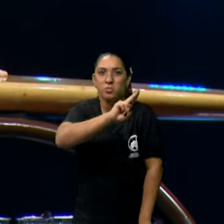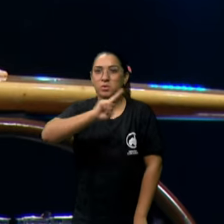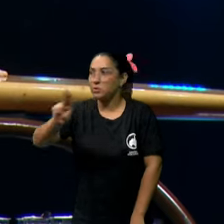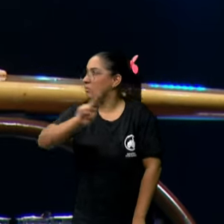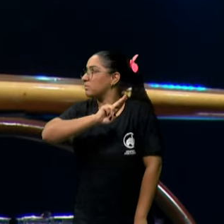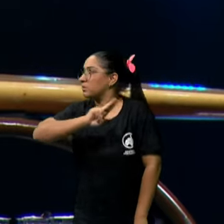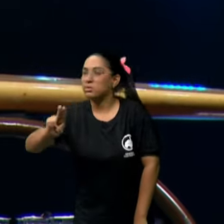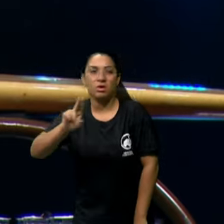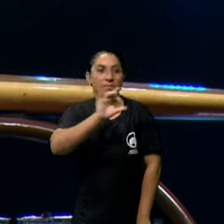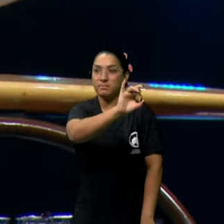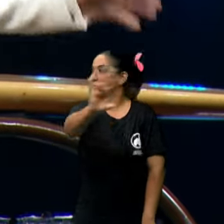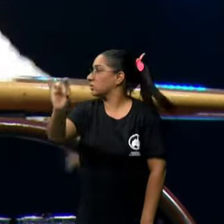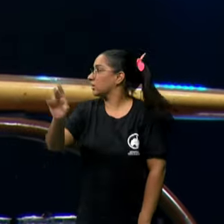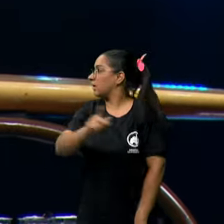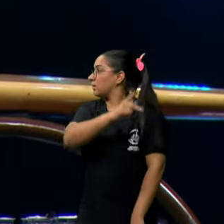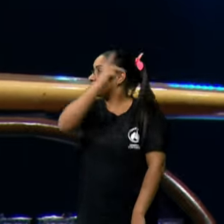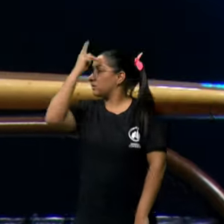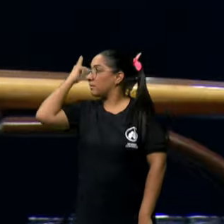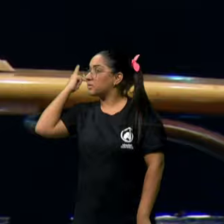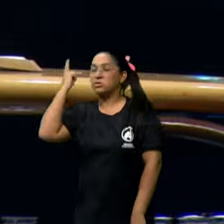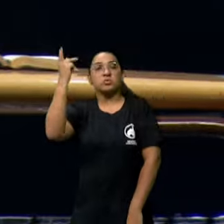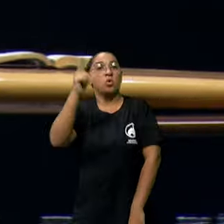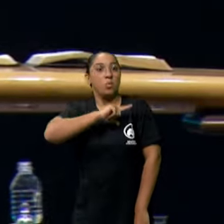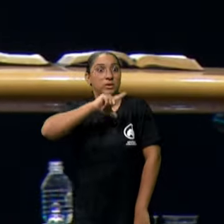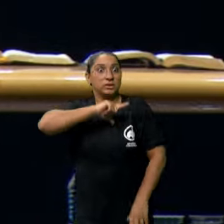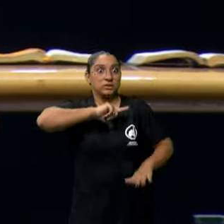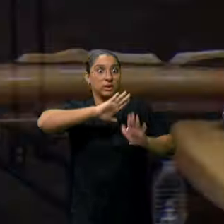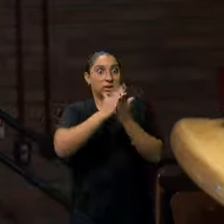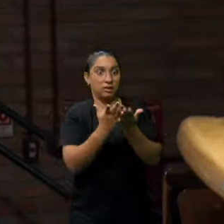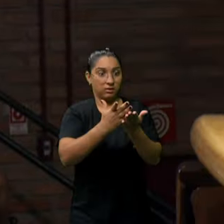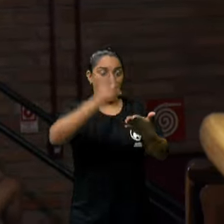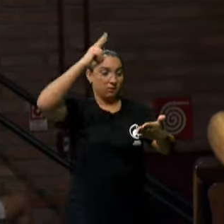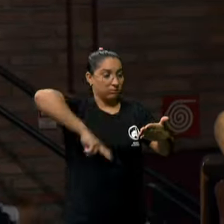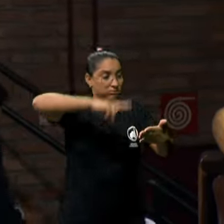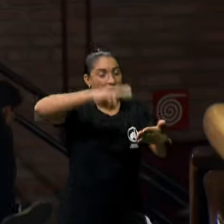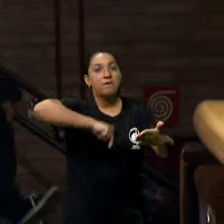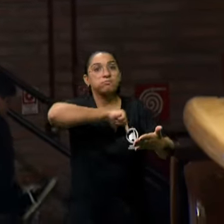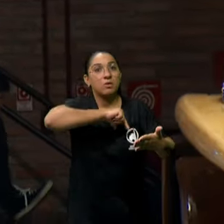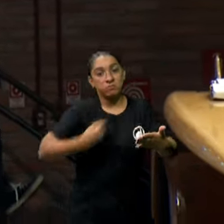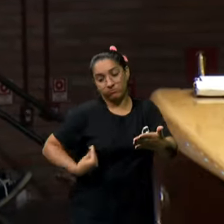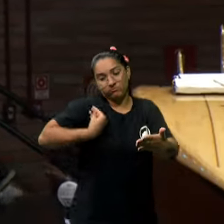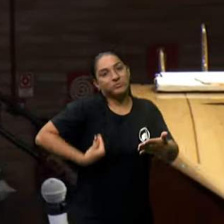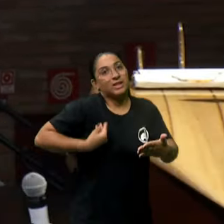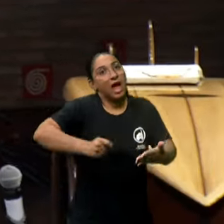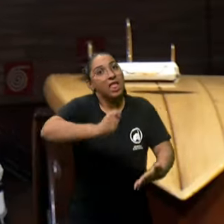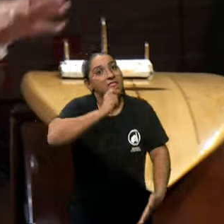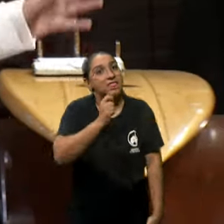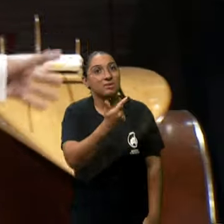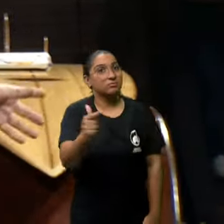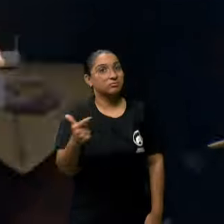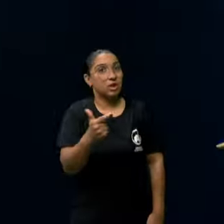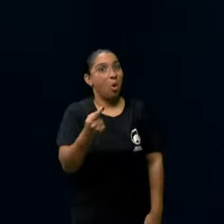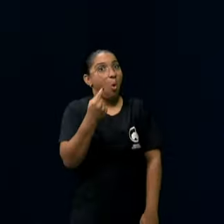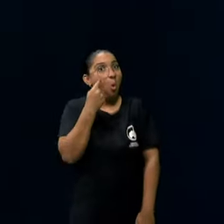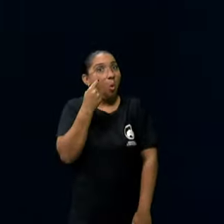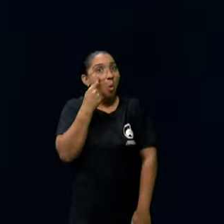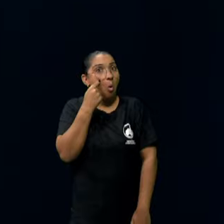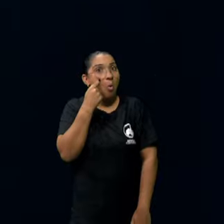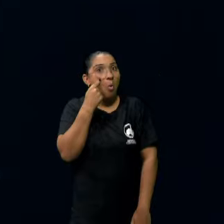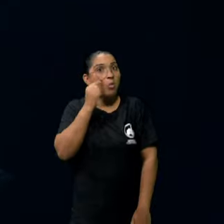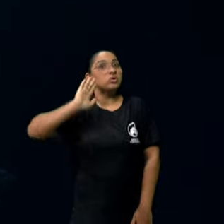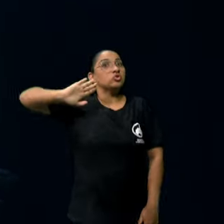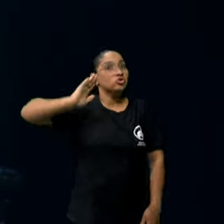livro da Apocalipse fala que os livros foram abertos e os que não estão inscritos no livro da vida então foram apagados da face